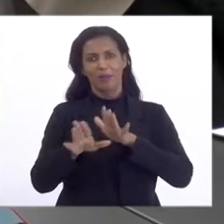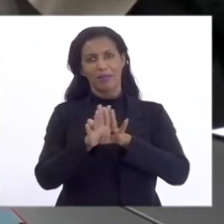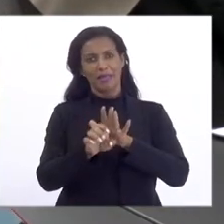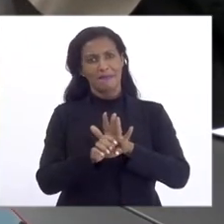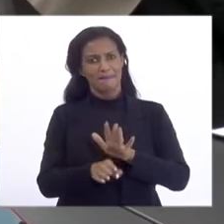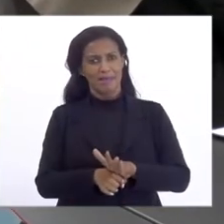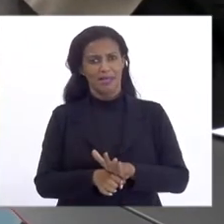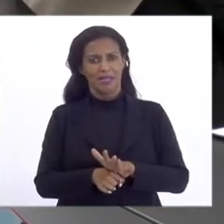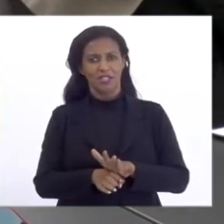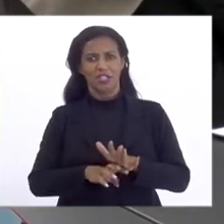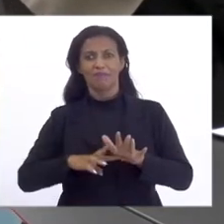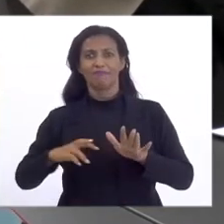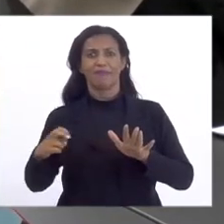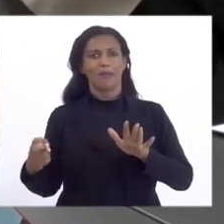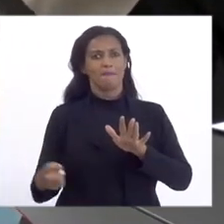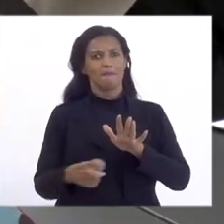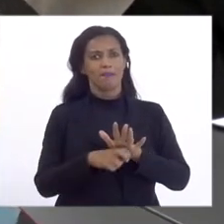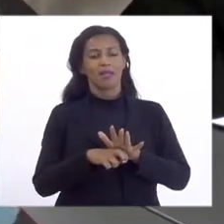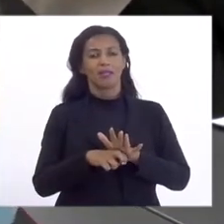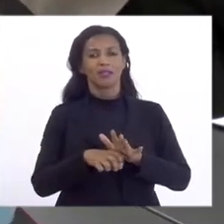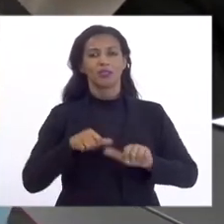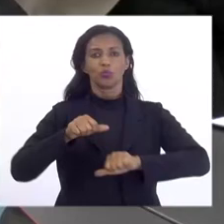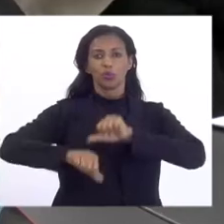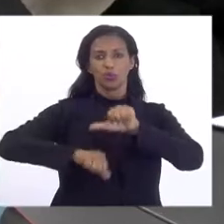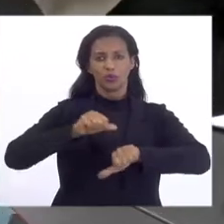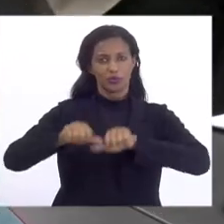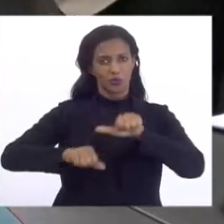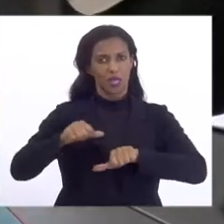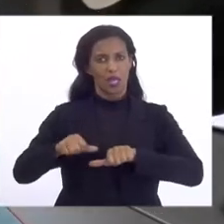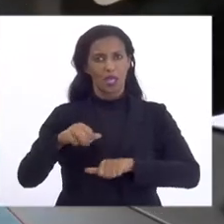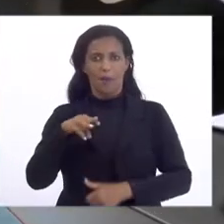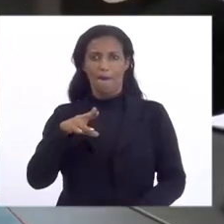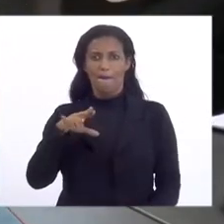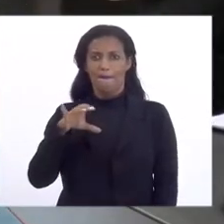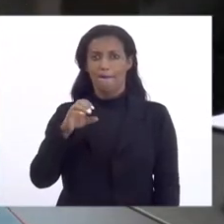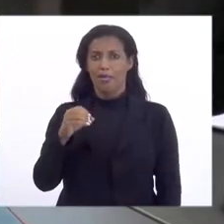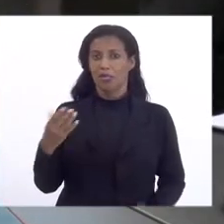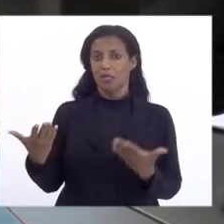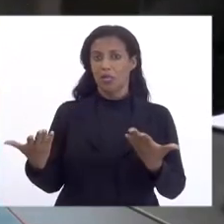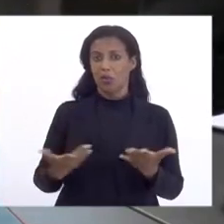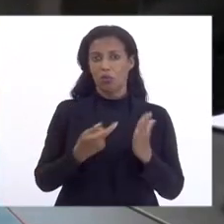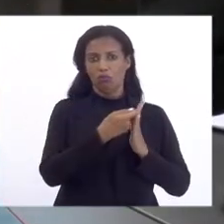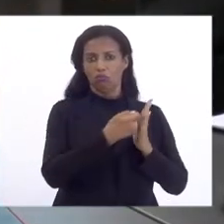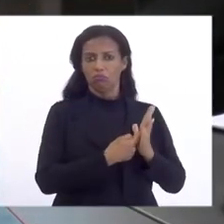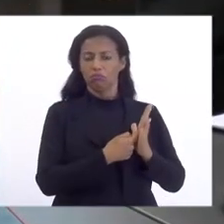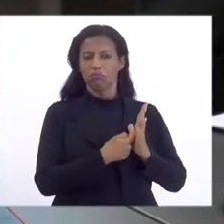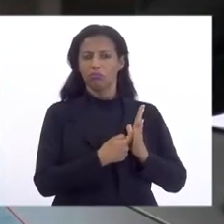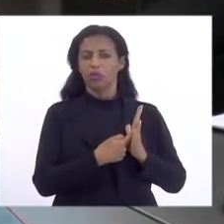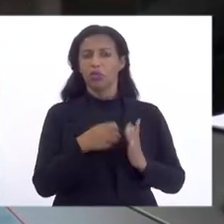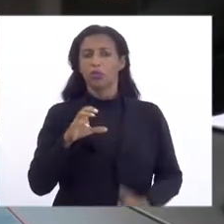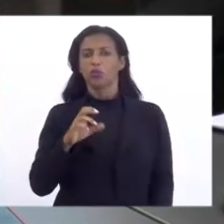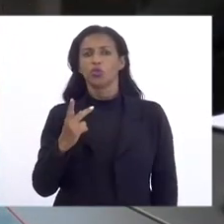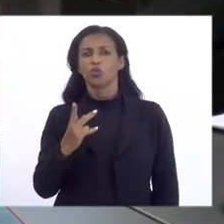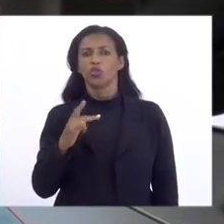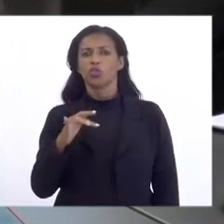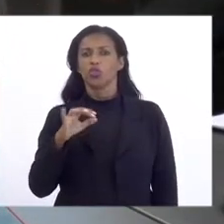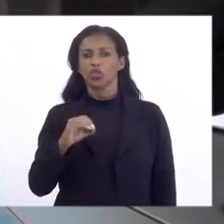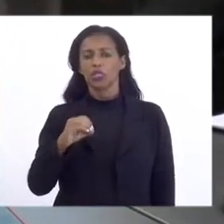emendas modificativas que o Marcelo redige com precisão para o deputado Chiquinho da